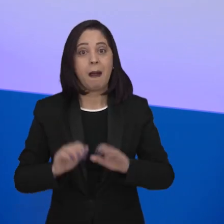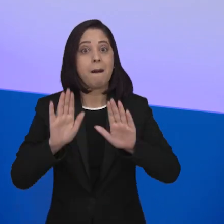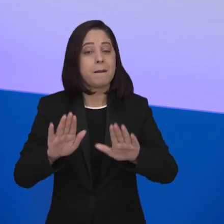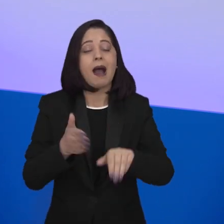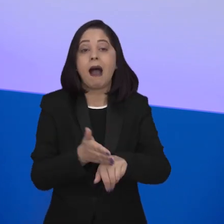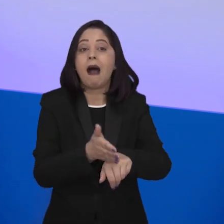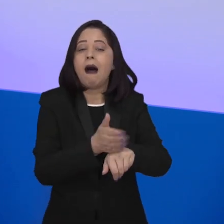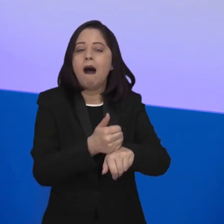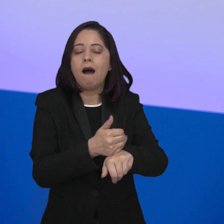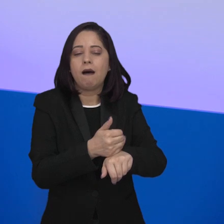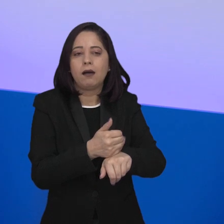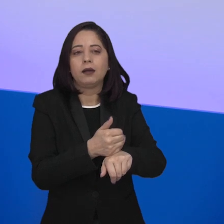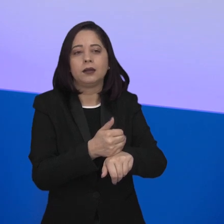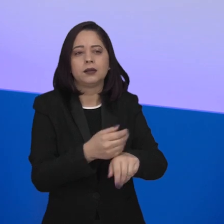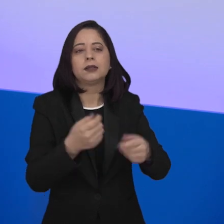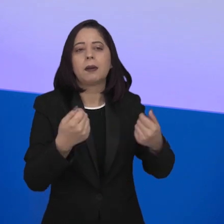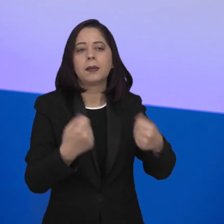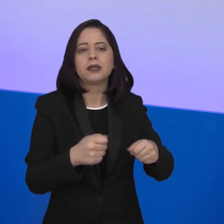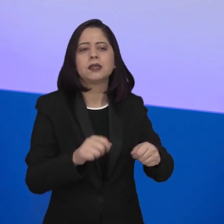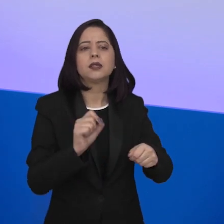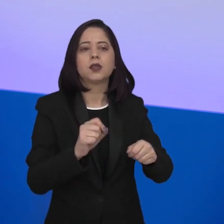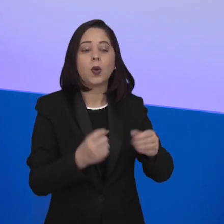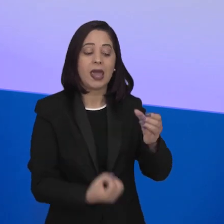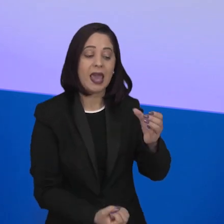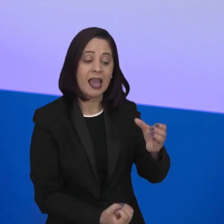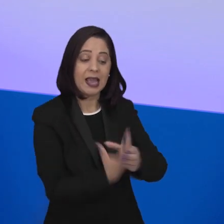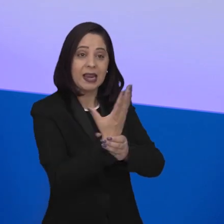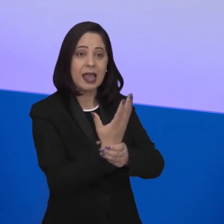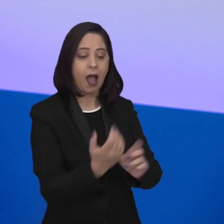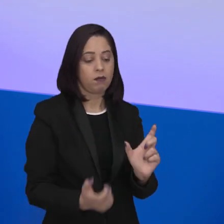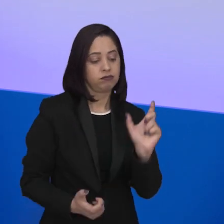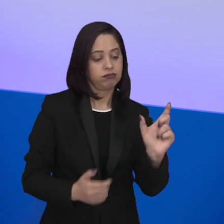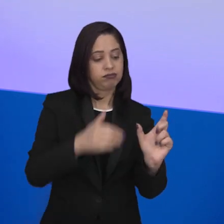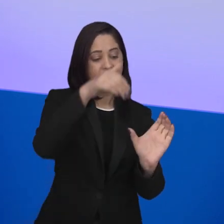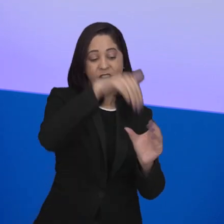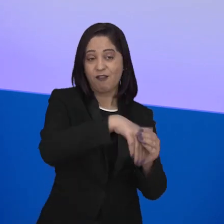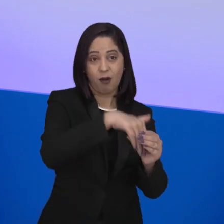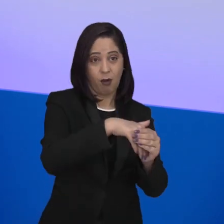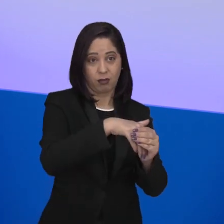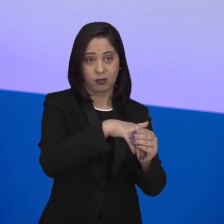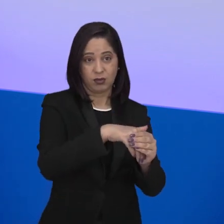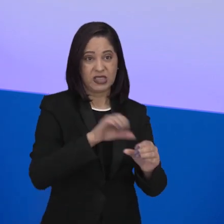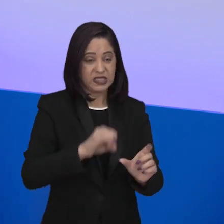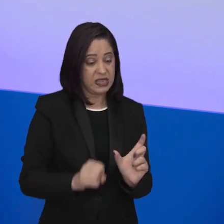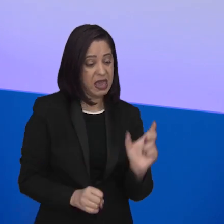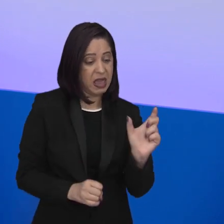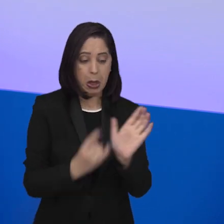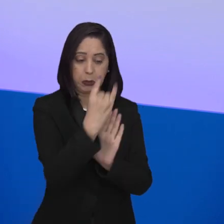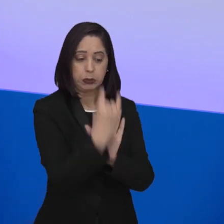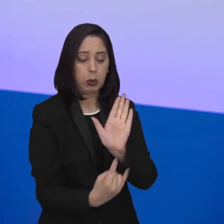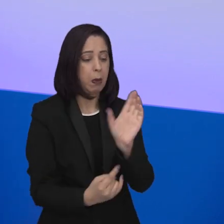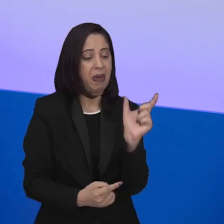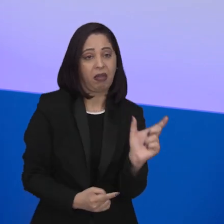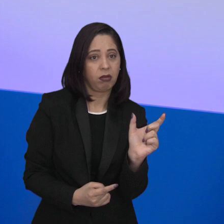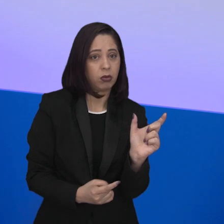do alistamento eleitoral, que é tirar o título de eleitor. Ninguém consegue exercer esse direito de sufrágio,